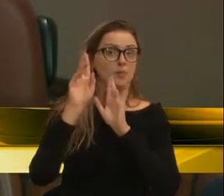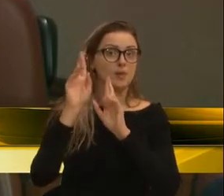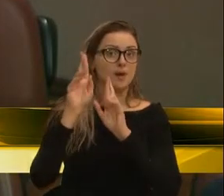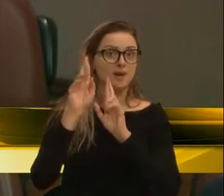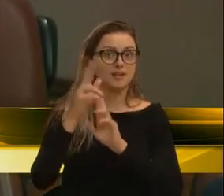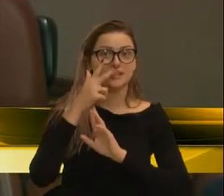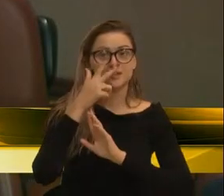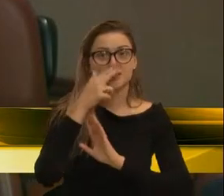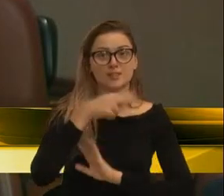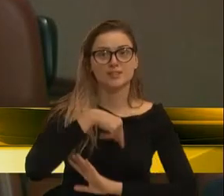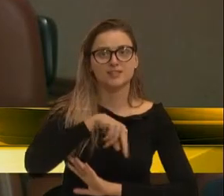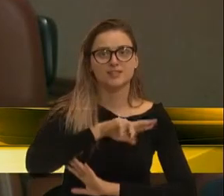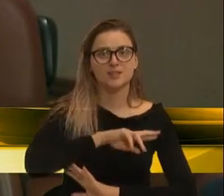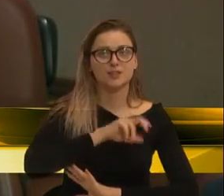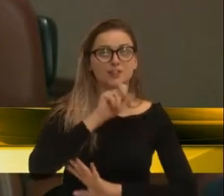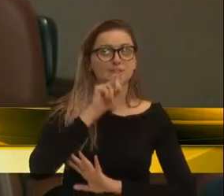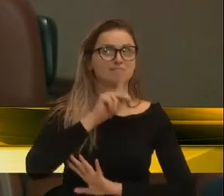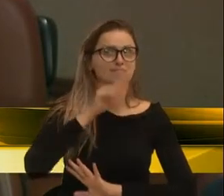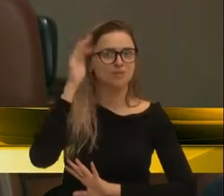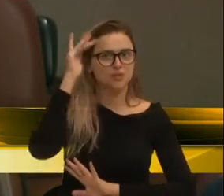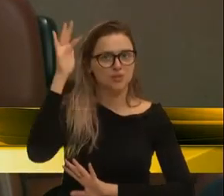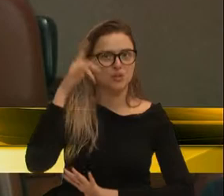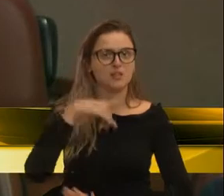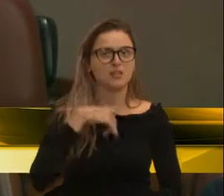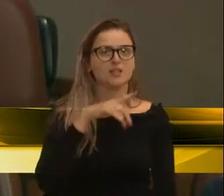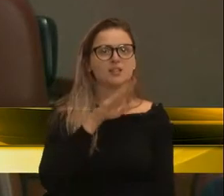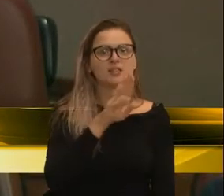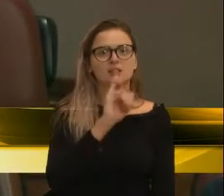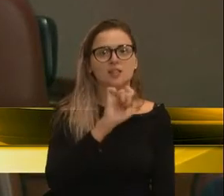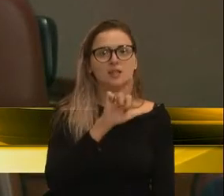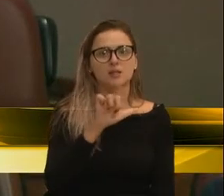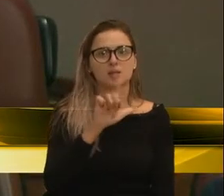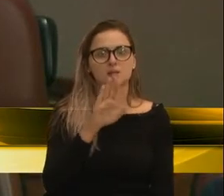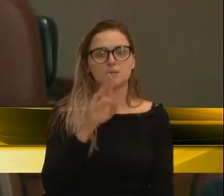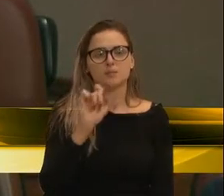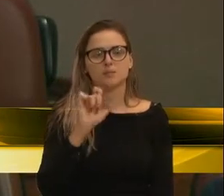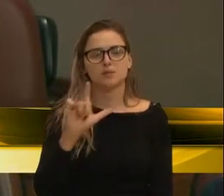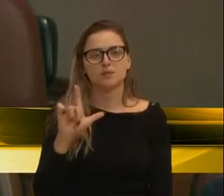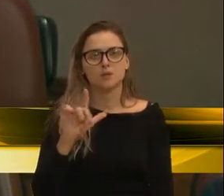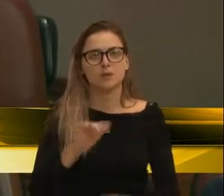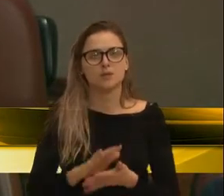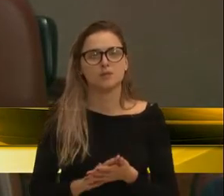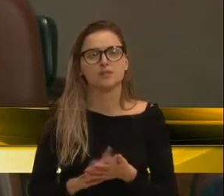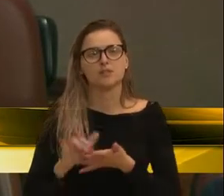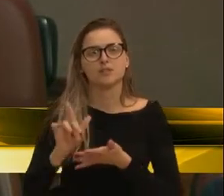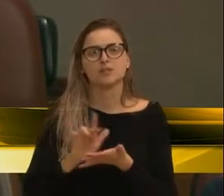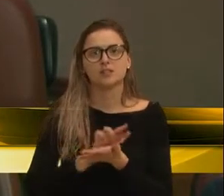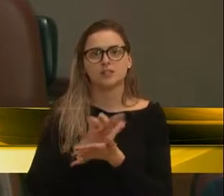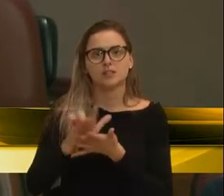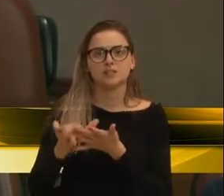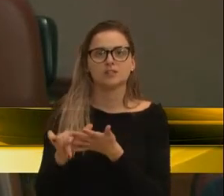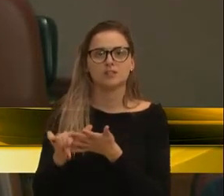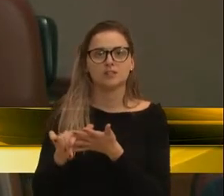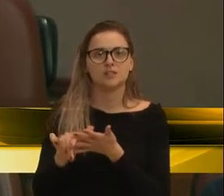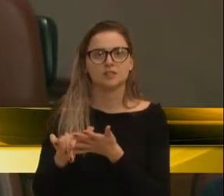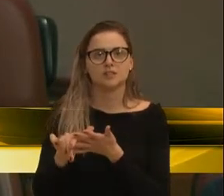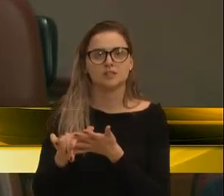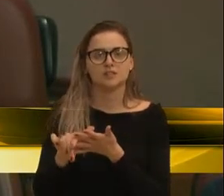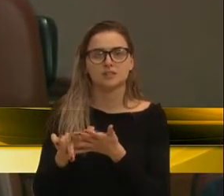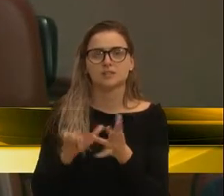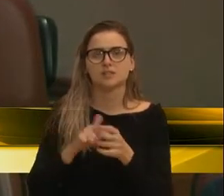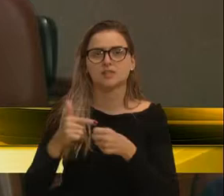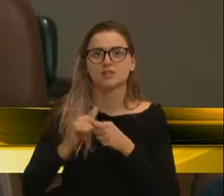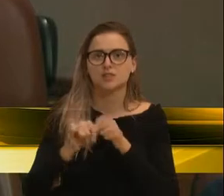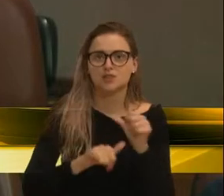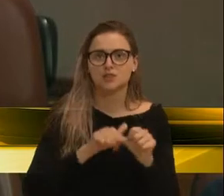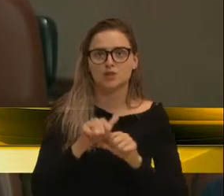né? Tivesse gestores, administradores, que tivessem essa visão, né, vereadora Paula, de